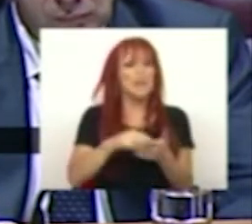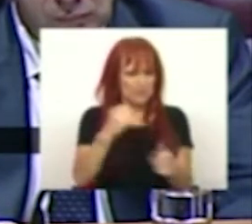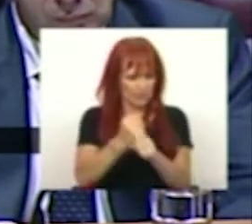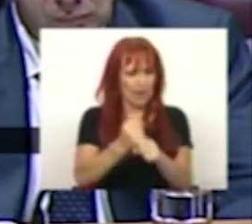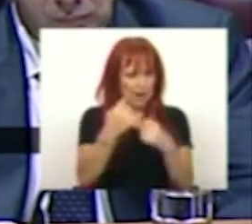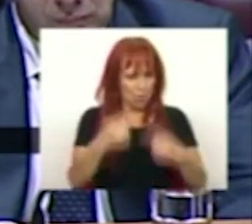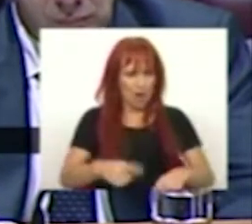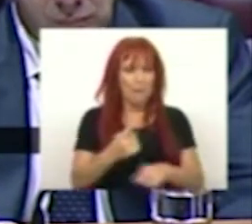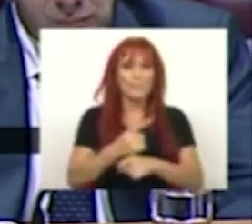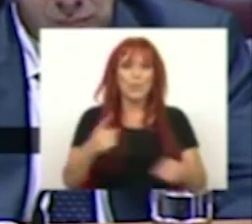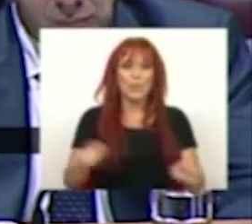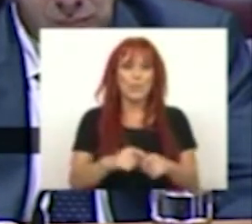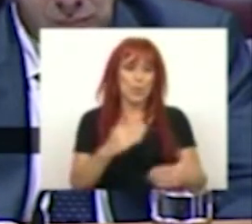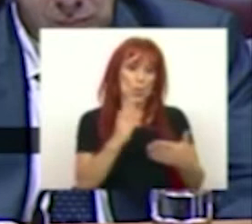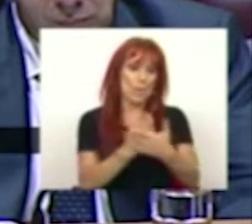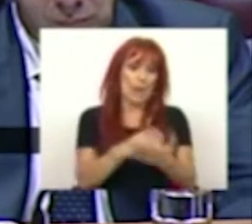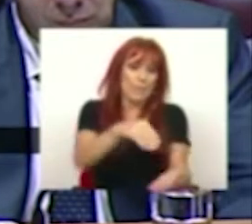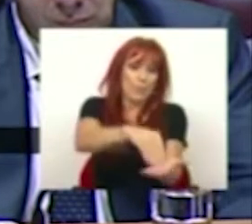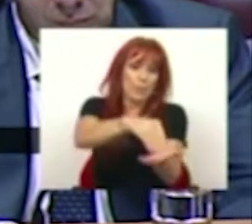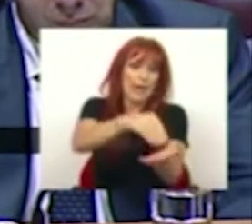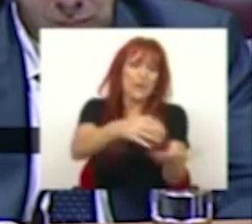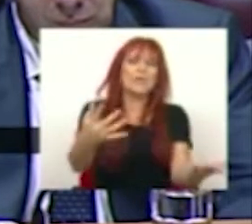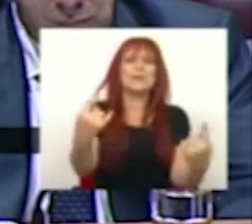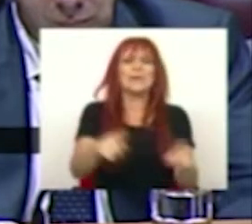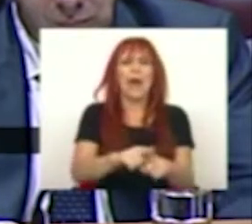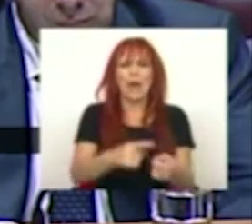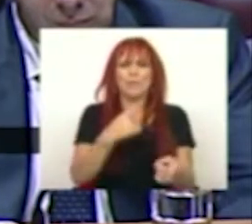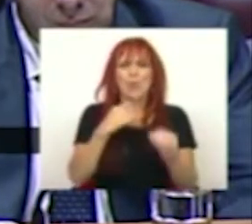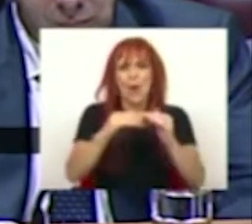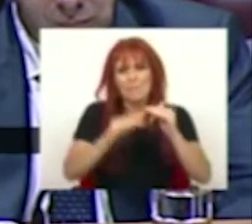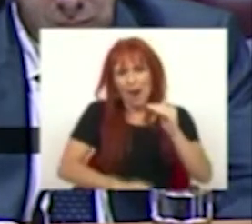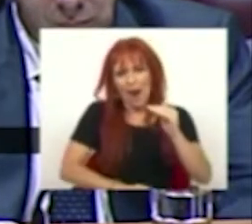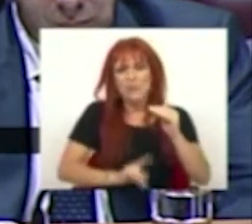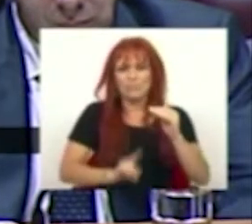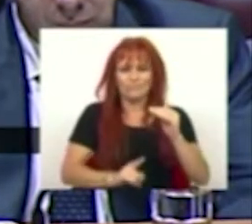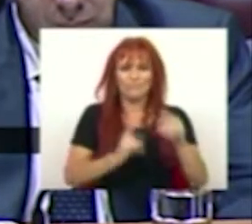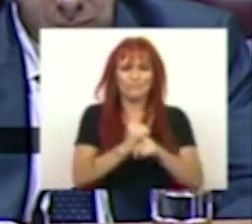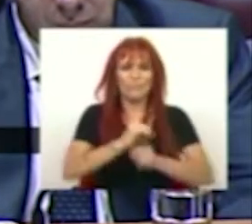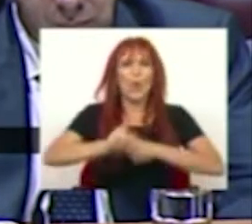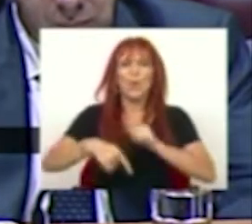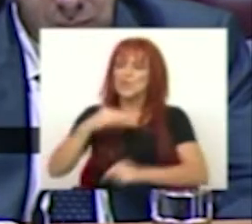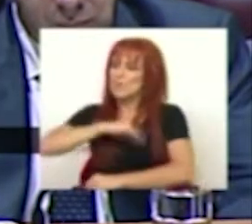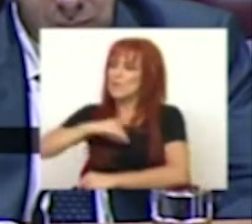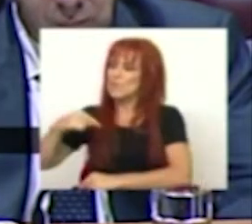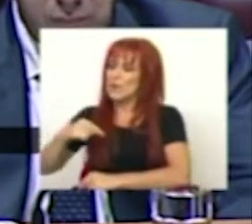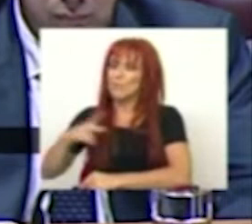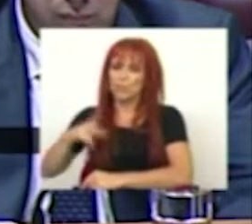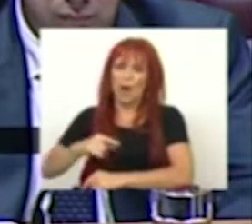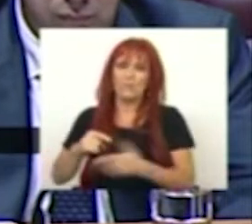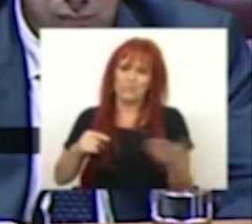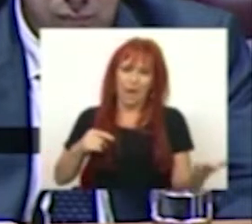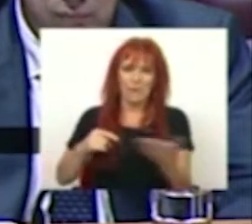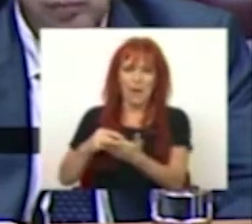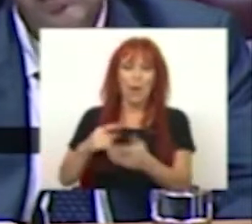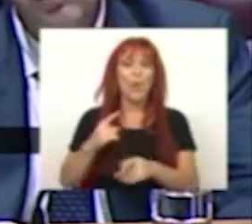trabalho, visto que o limiar de pobreza está bastante abaixo ainda daquilo que é o salário mínimo nacional.